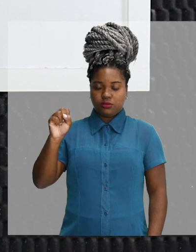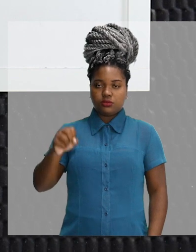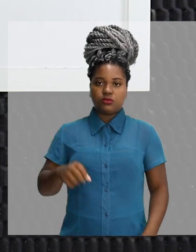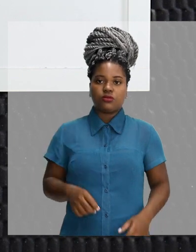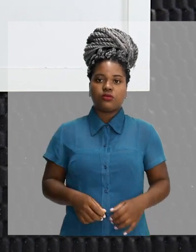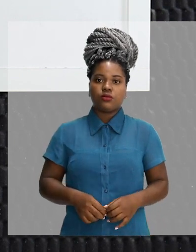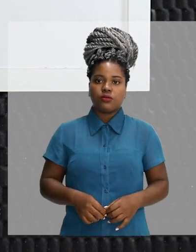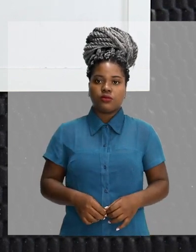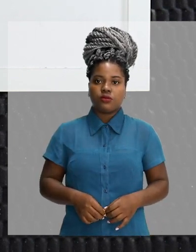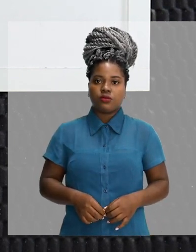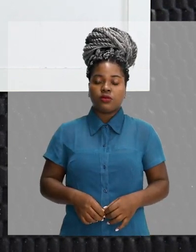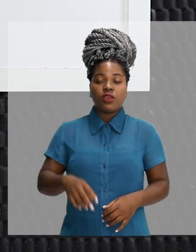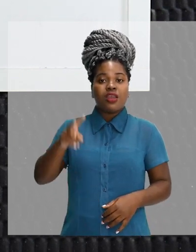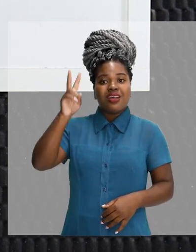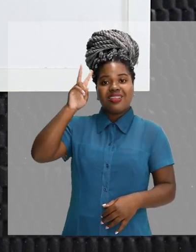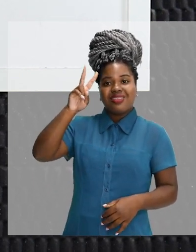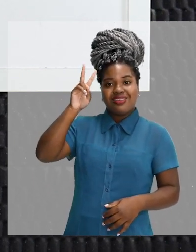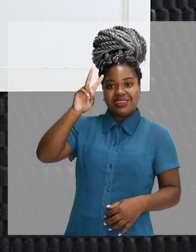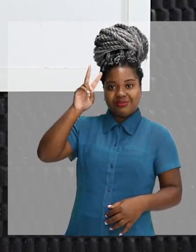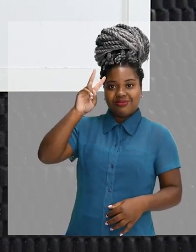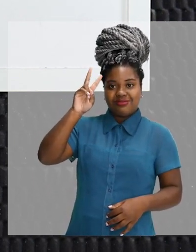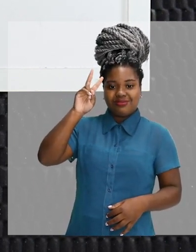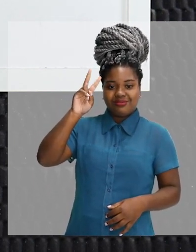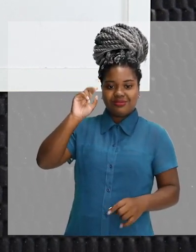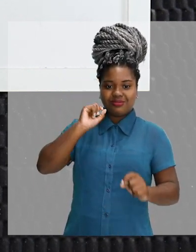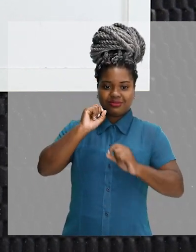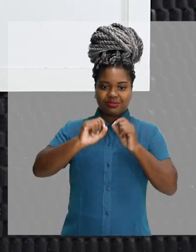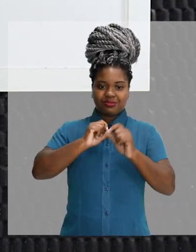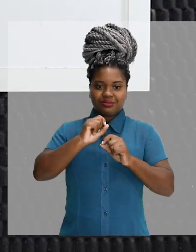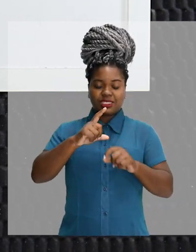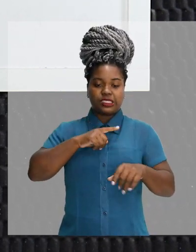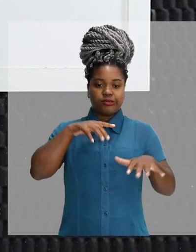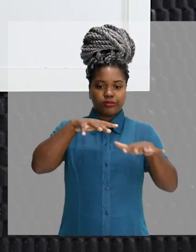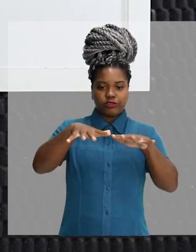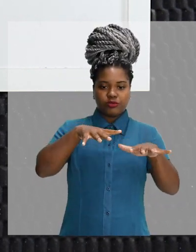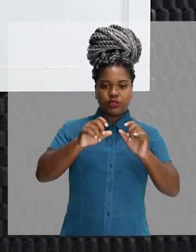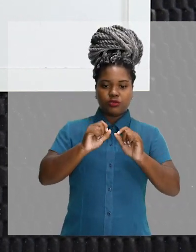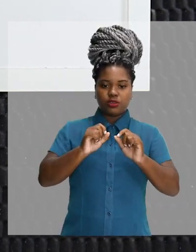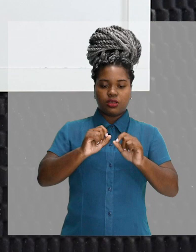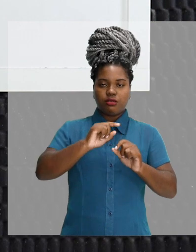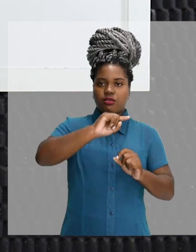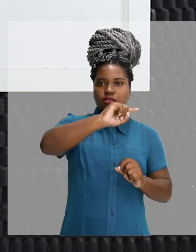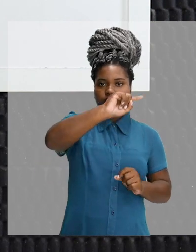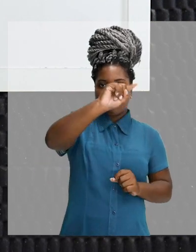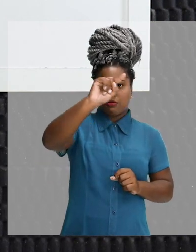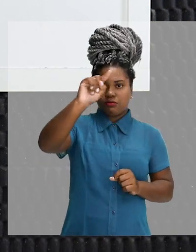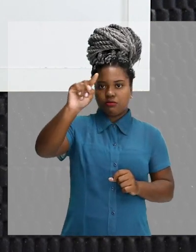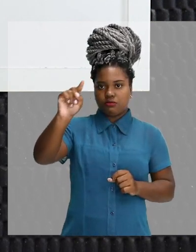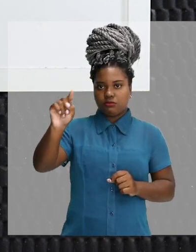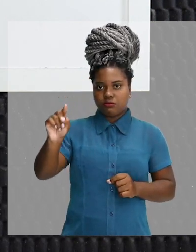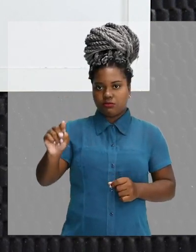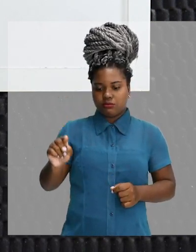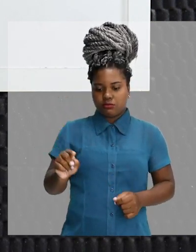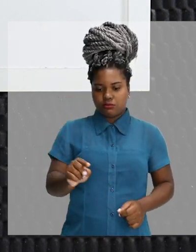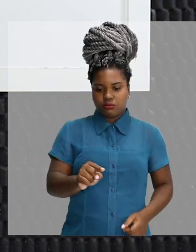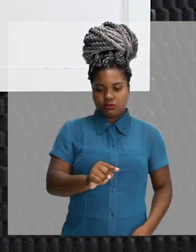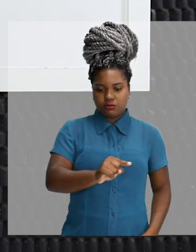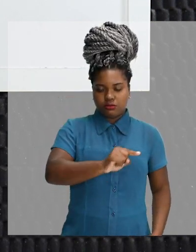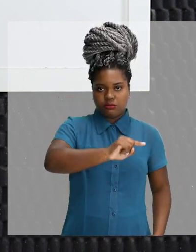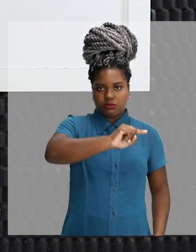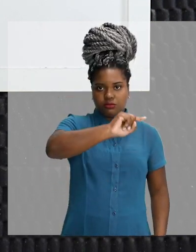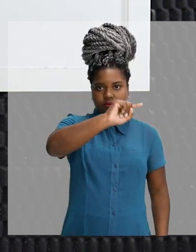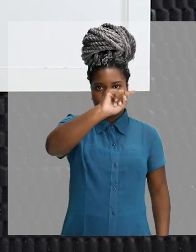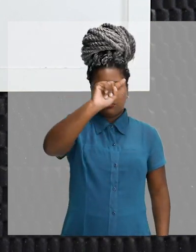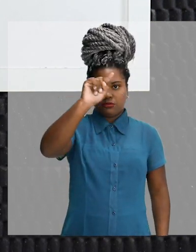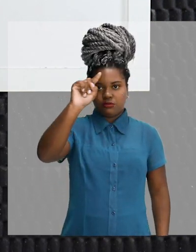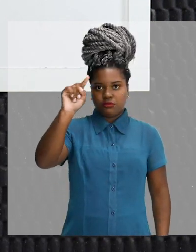ok? Lembrando que essa partícula ela está realizando um movimento circular, ok? Então ela realiza